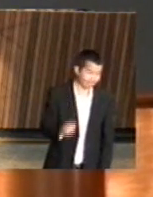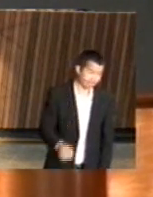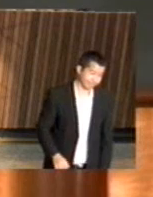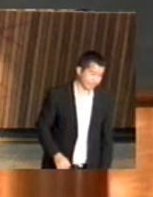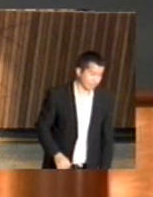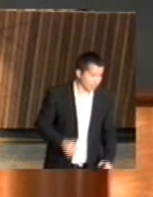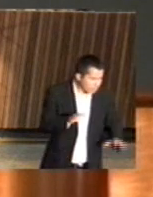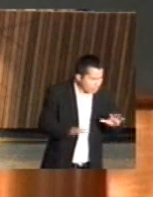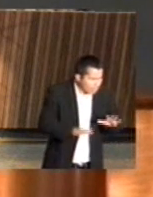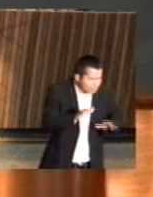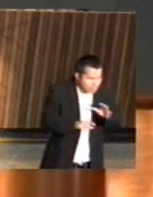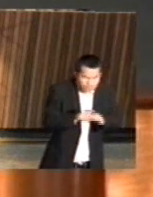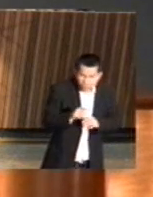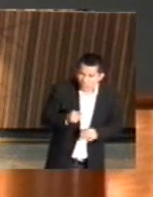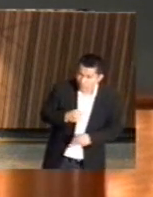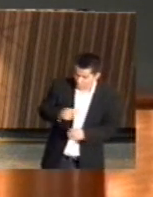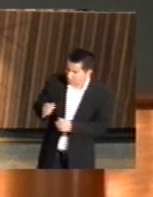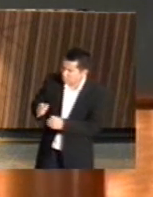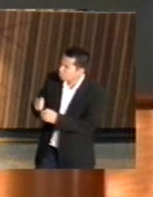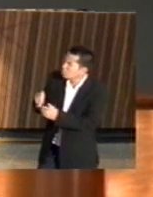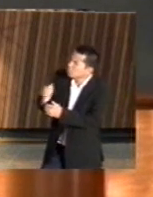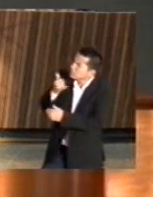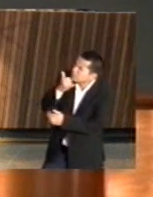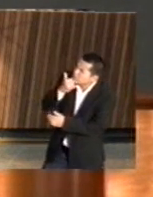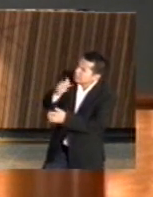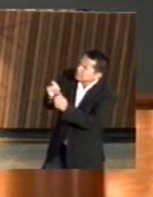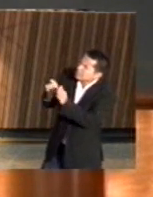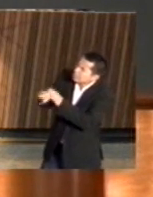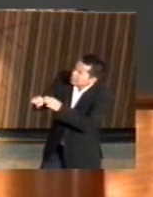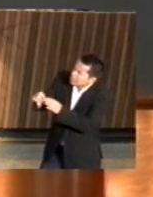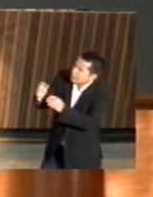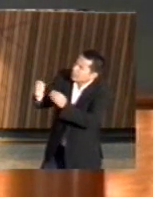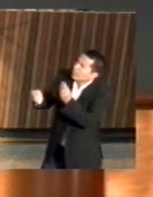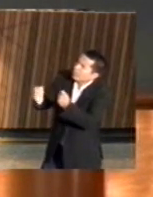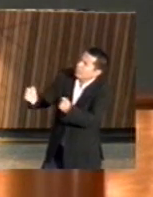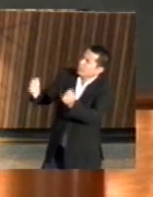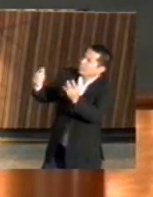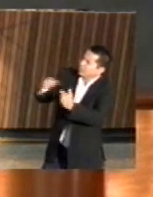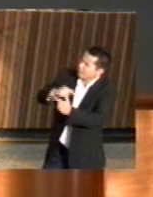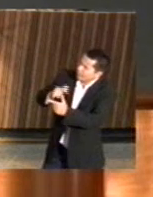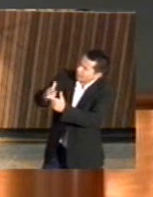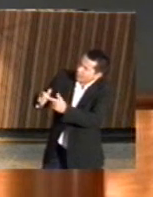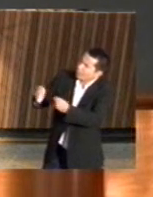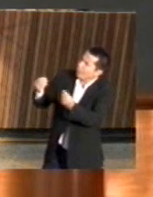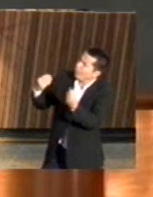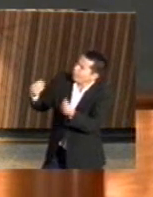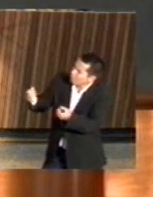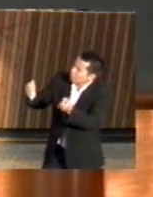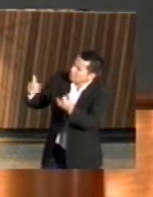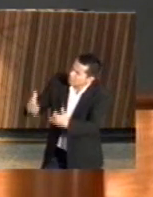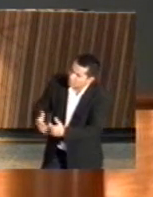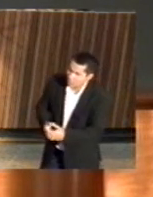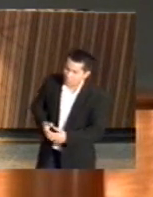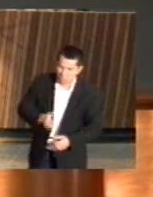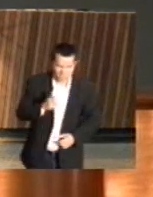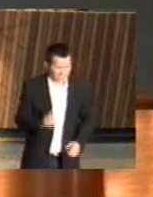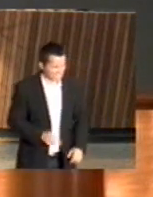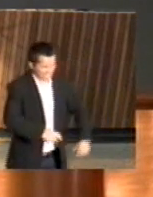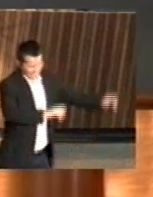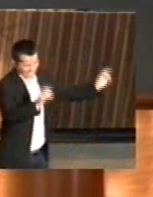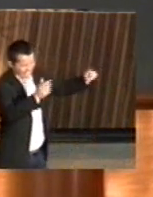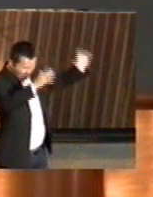E é interessante que essa agenda oculta, ela fica tão escondida porque a gente coloca